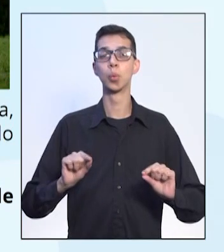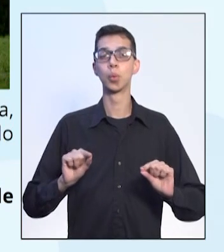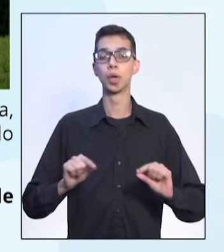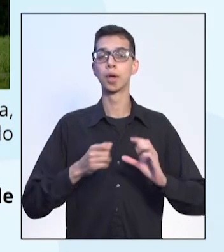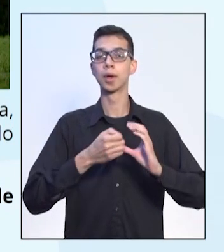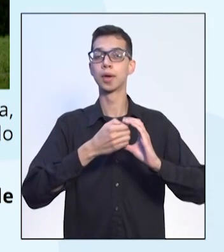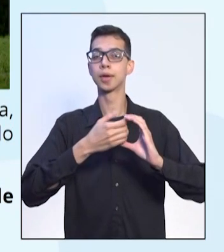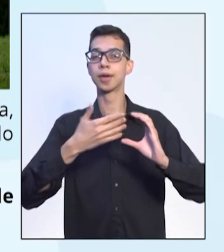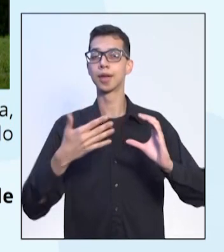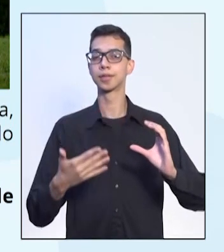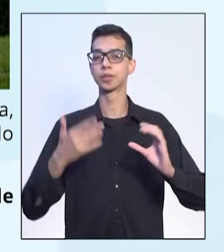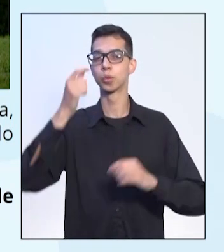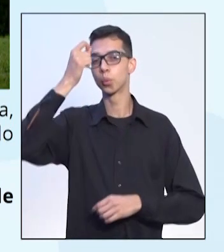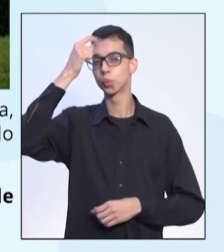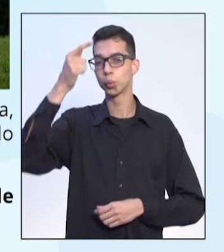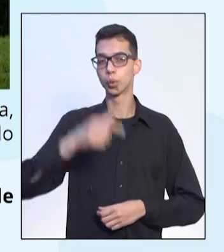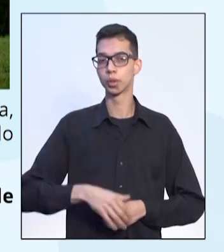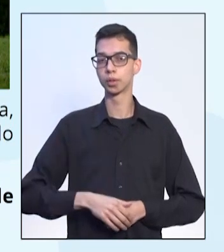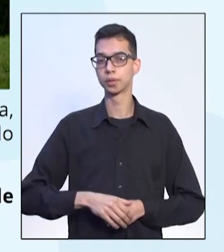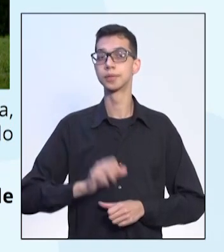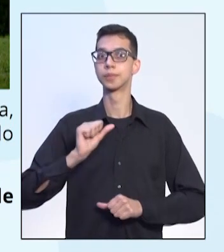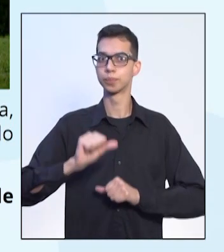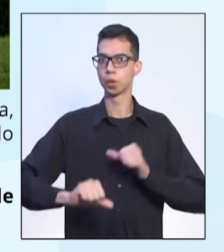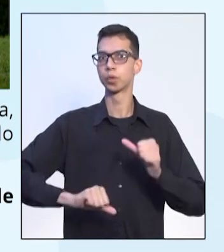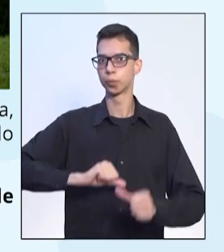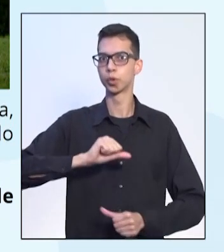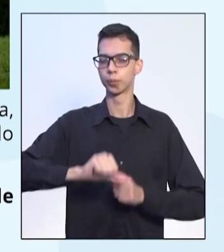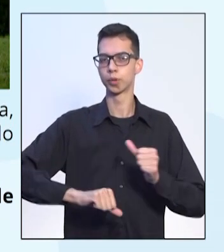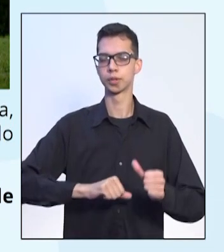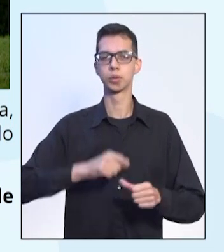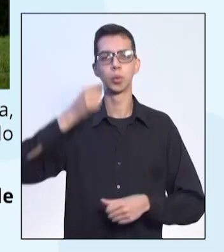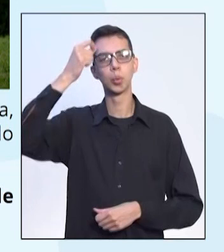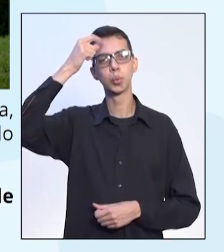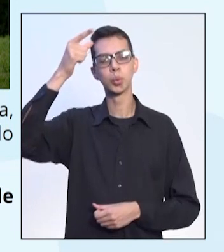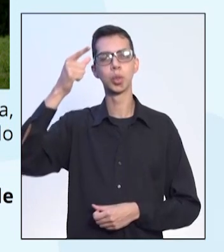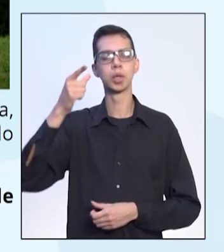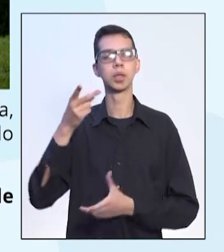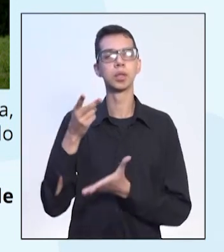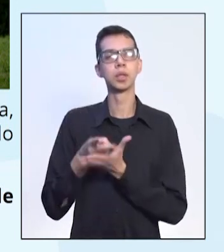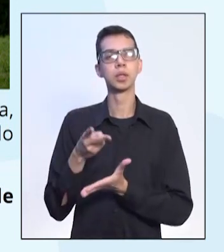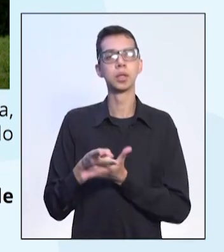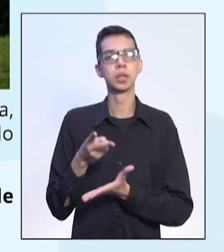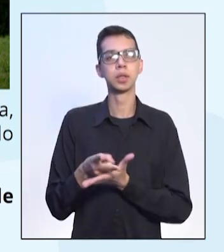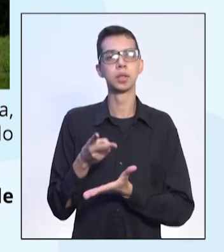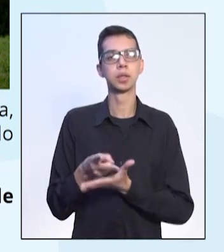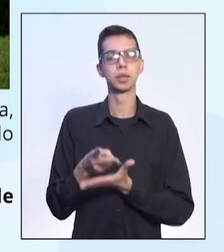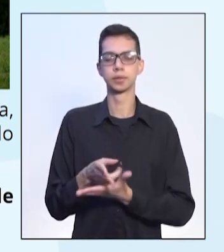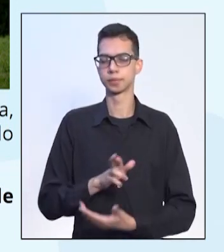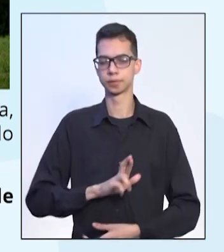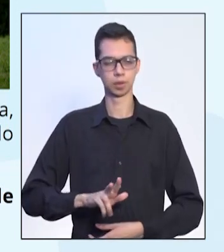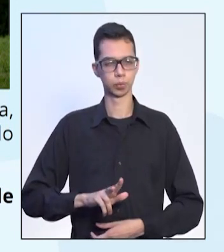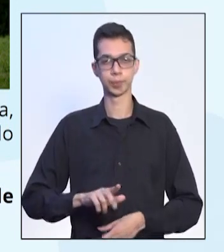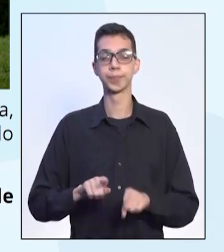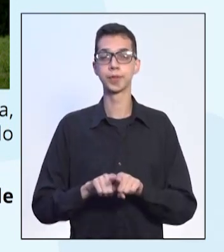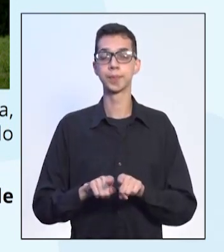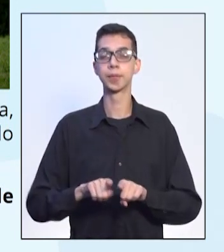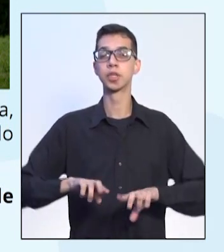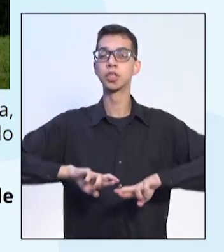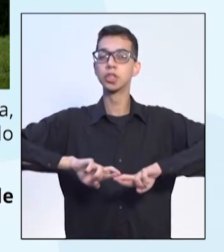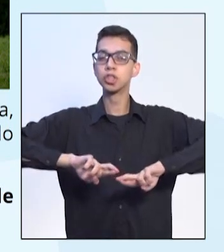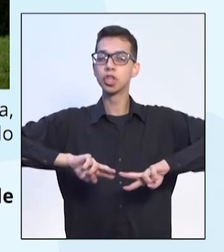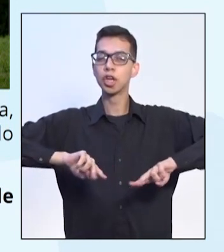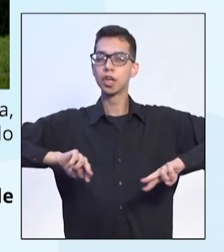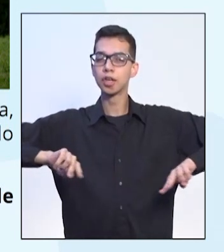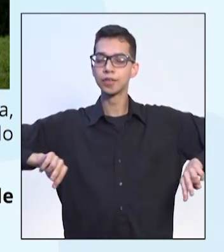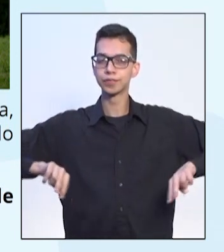constante transformação. Então, a cultura não é estagnada, ela não fica parada. E a sua diversificação. É próprio